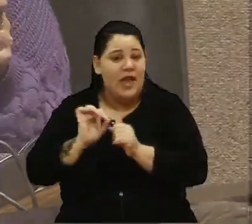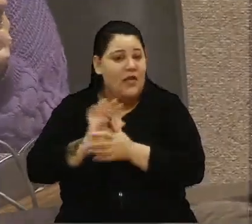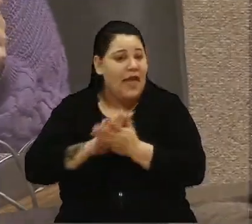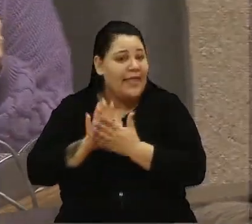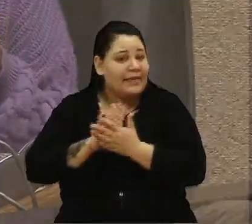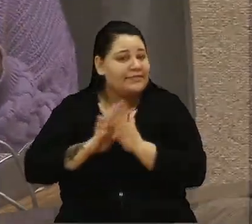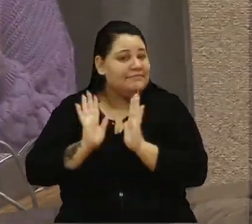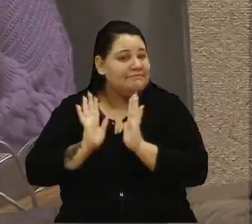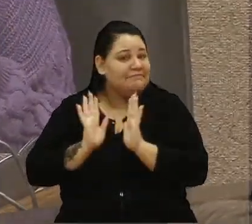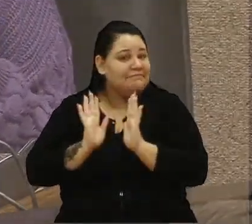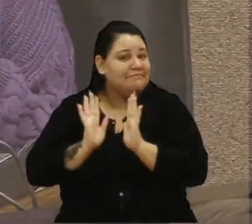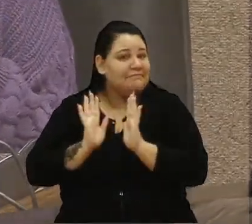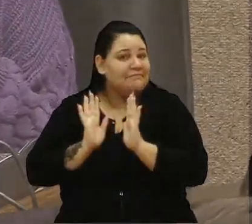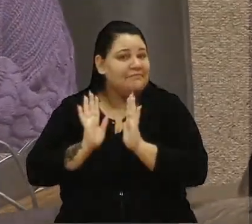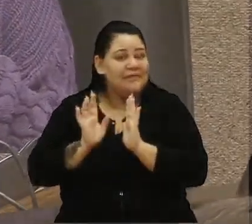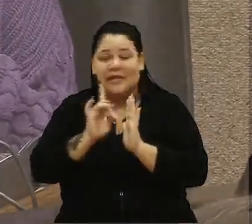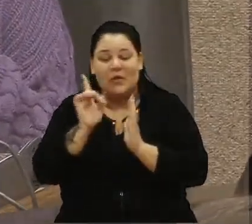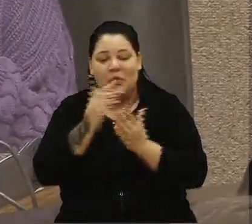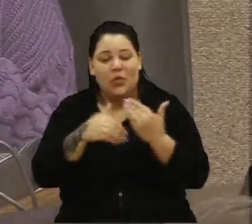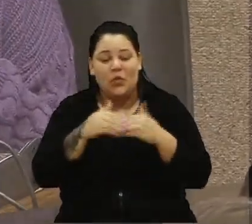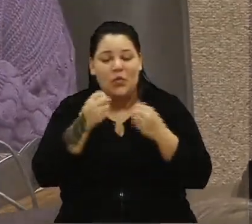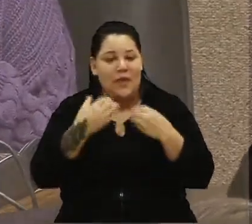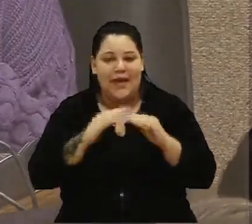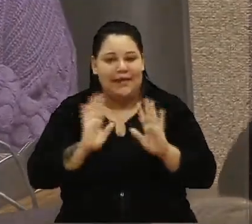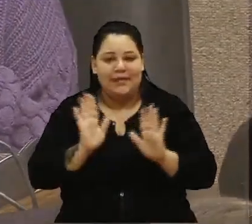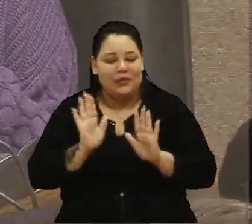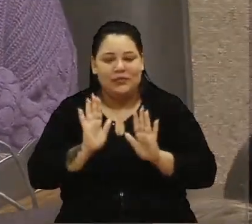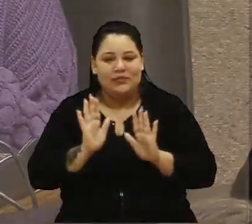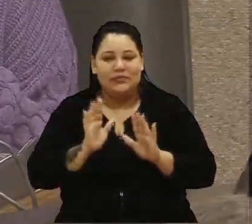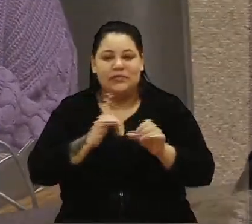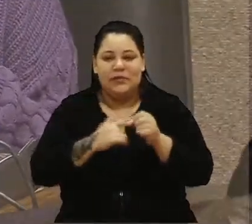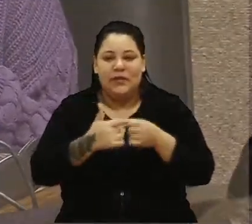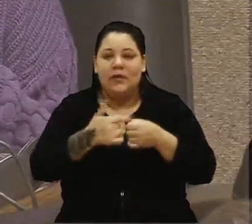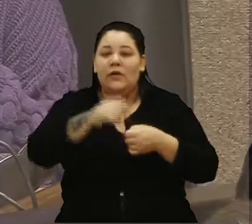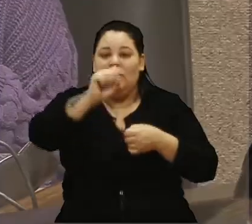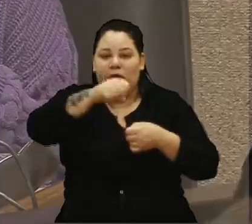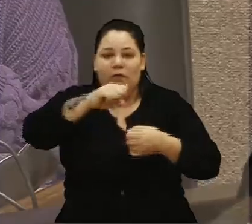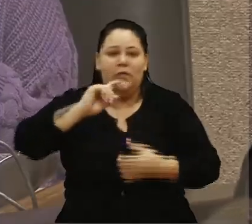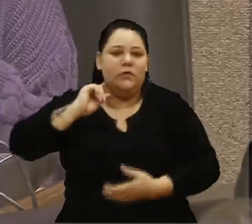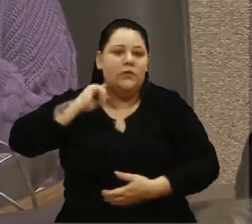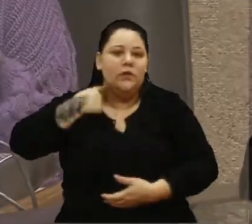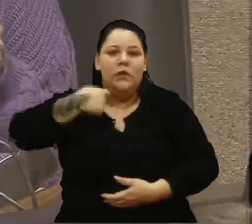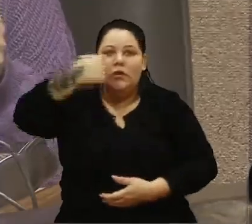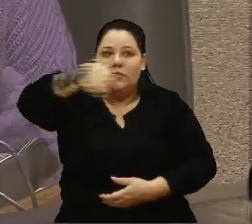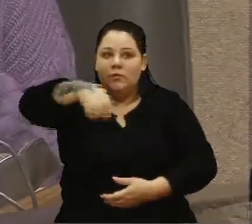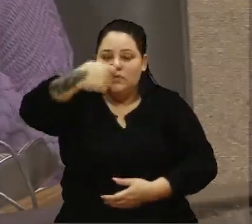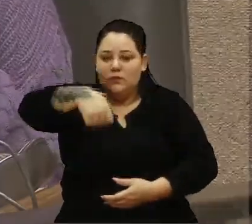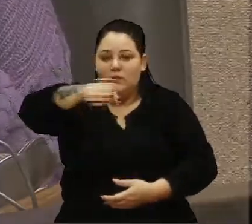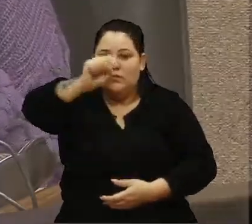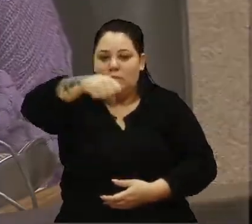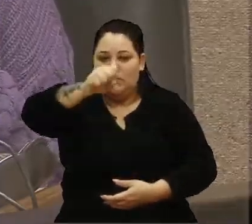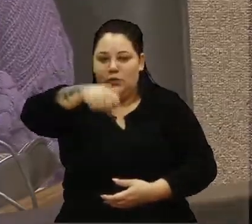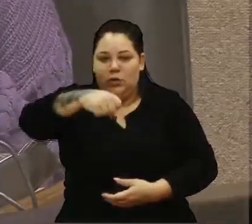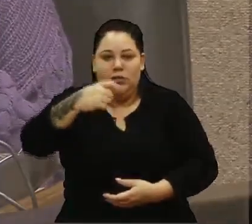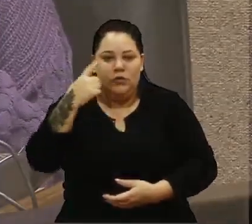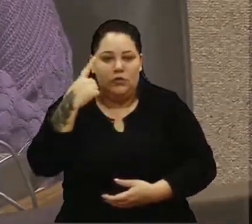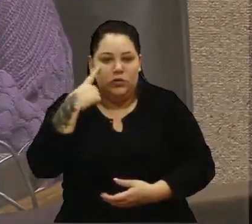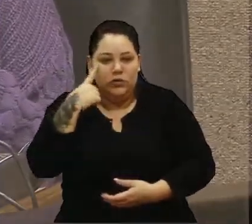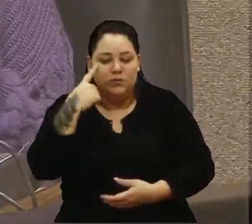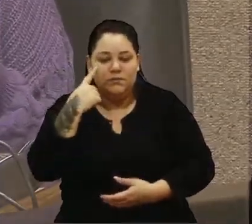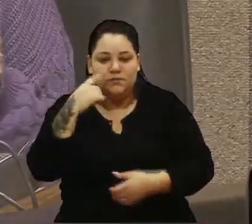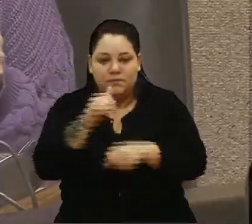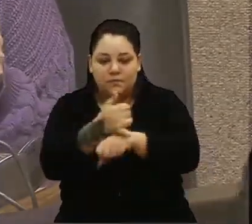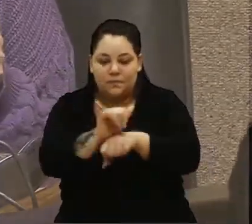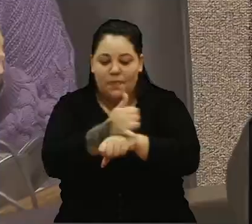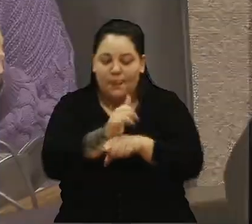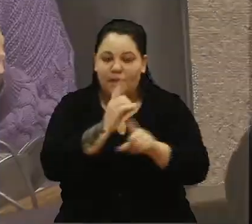Então, não está tudo bem. E a cidade, sim, está suja e precisamos, sim, pensar em